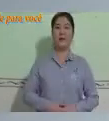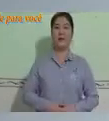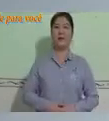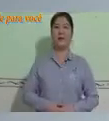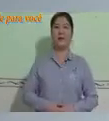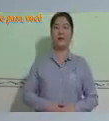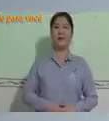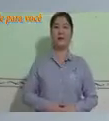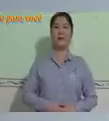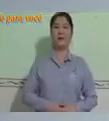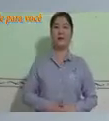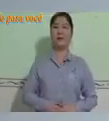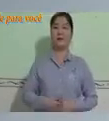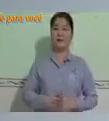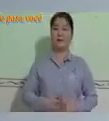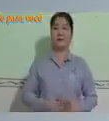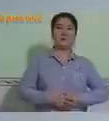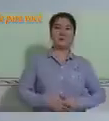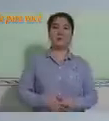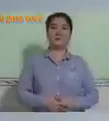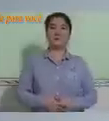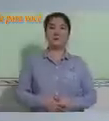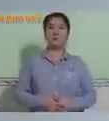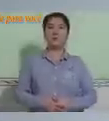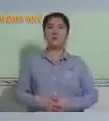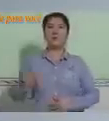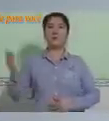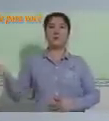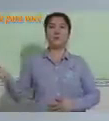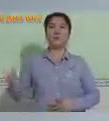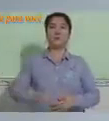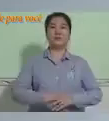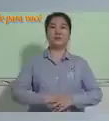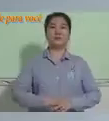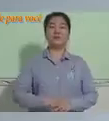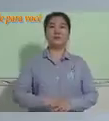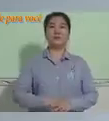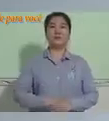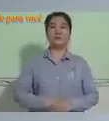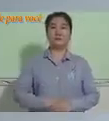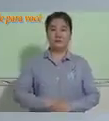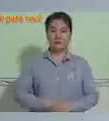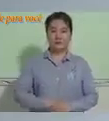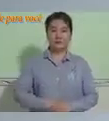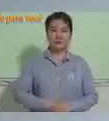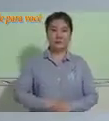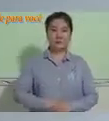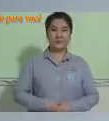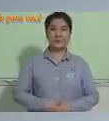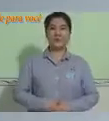o estresse e comer alimentos como peixe vírgula PORQUE acento agudo RICOEMO